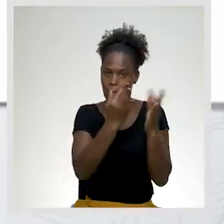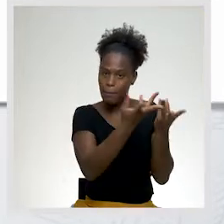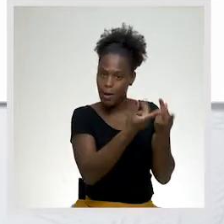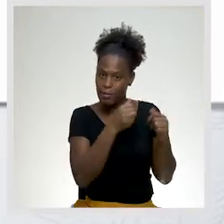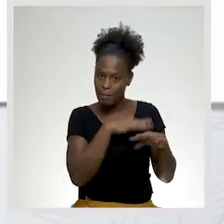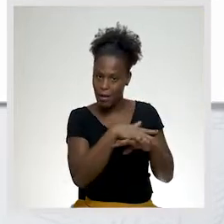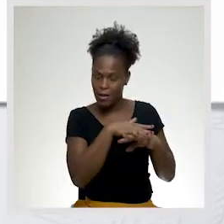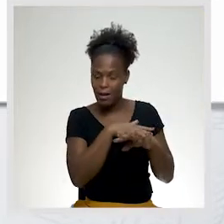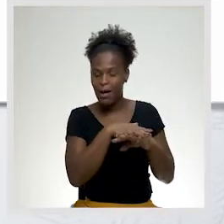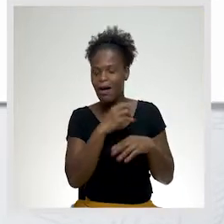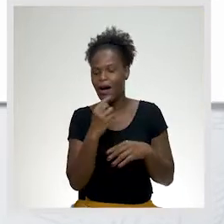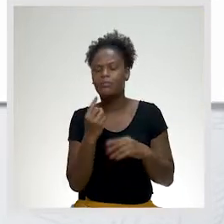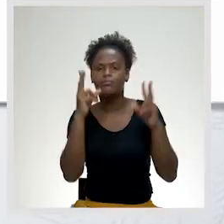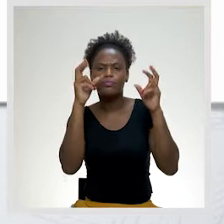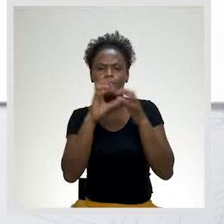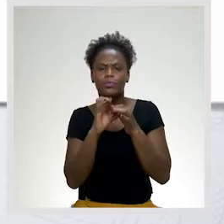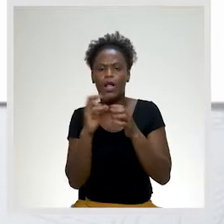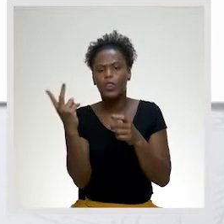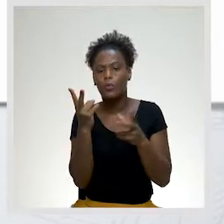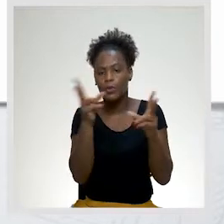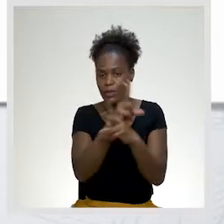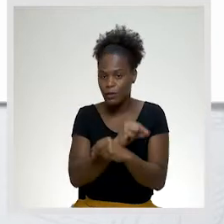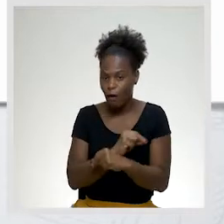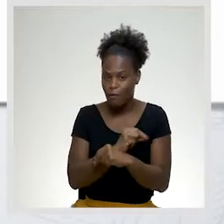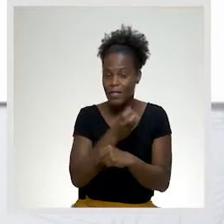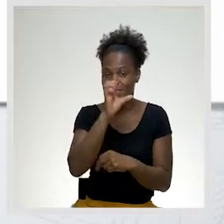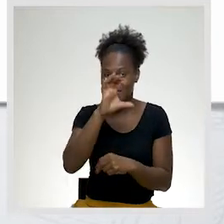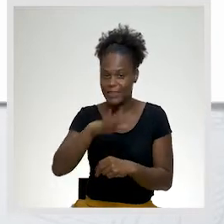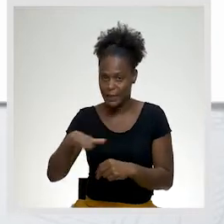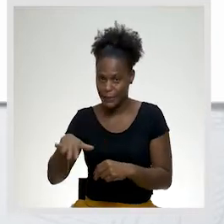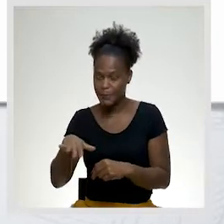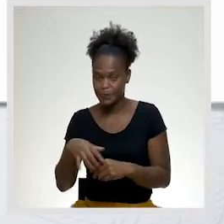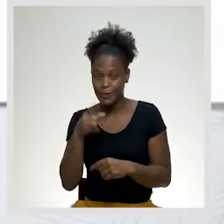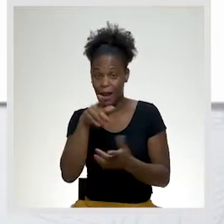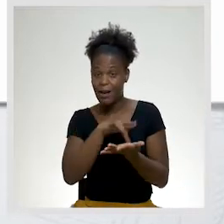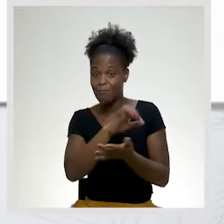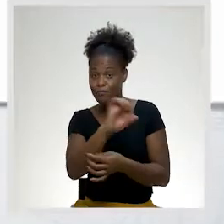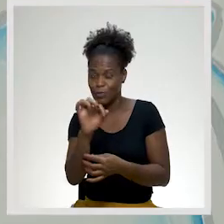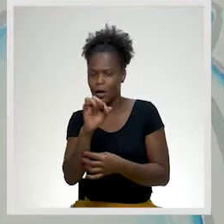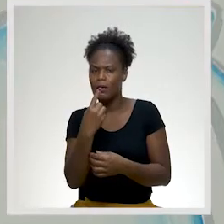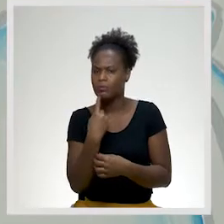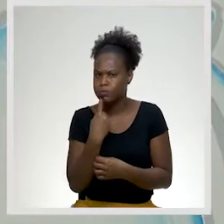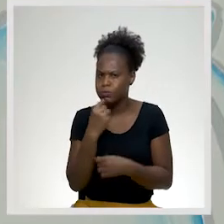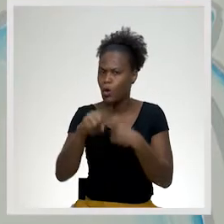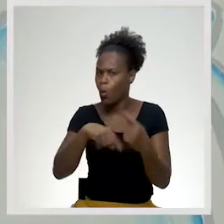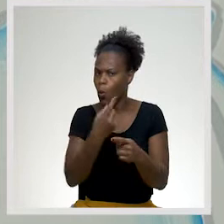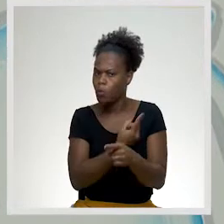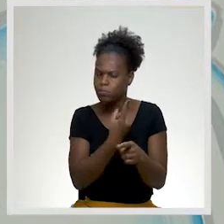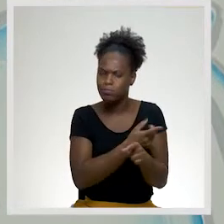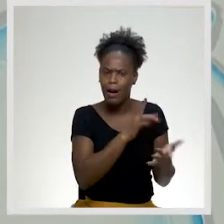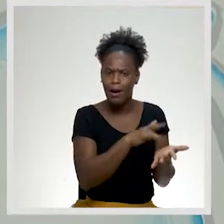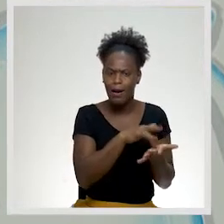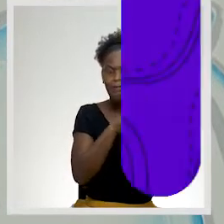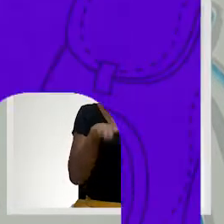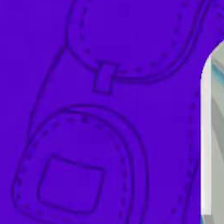matemáticas acerca das duas novas ciências. E ainda há muitas outras obras de